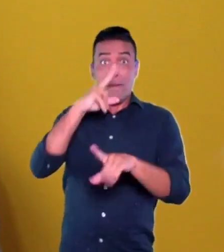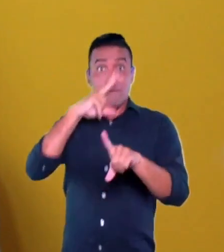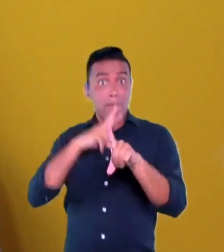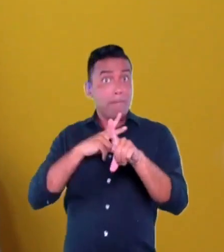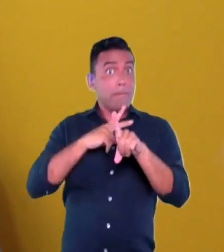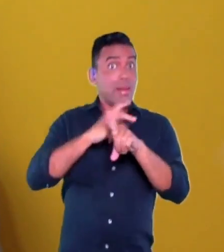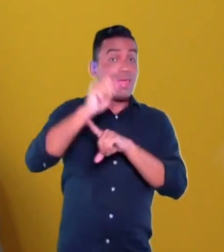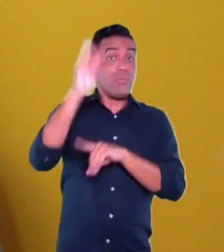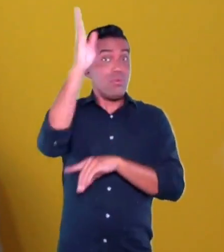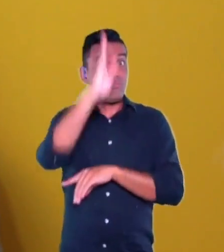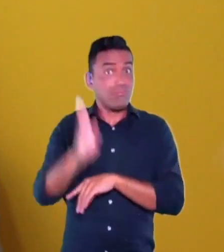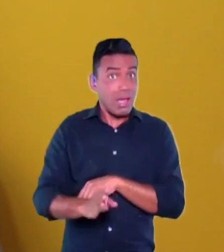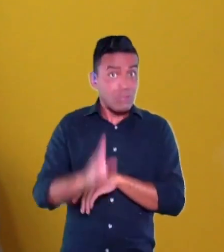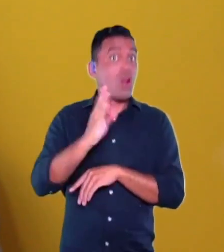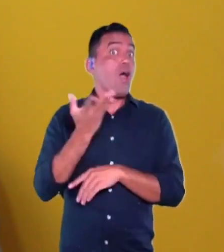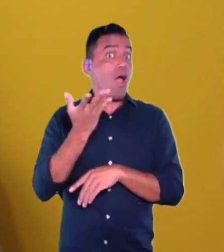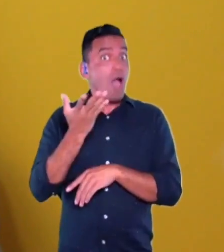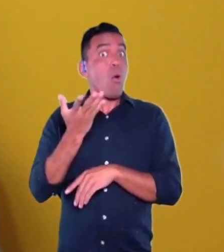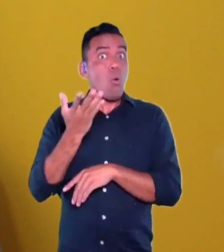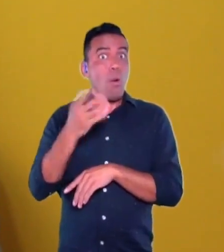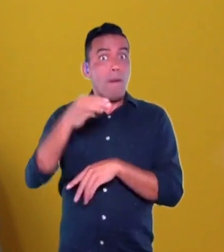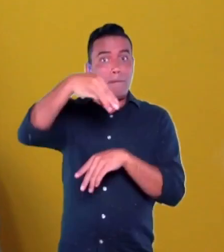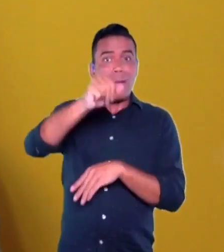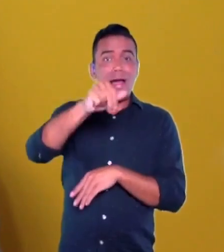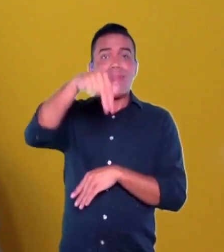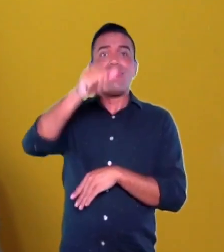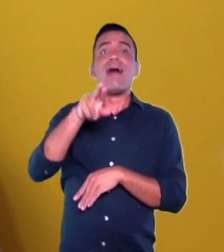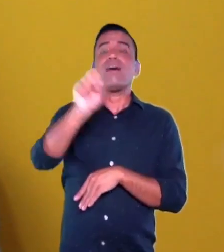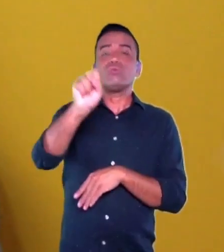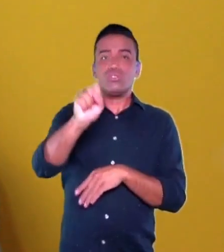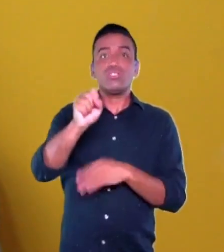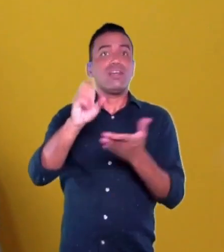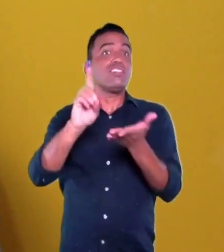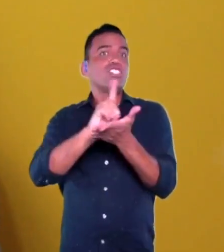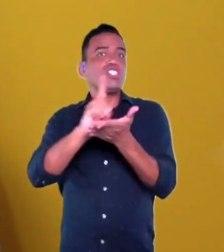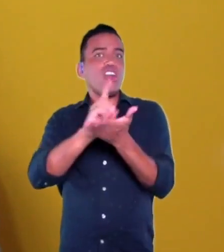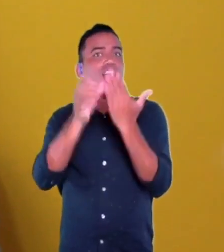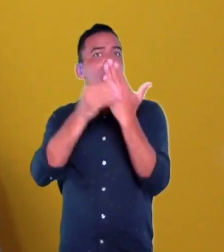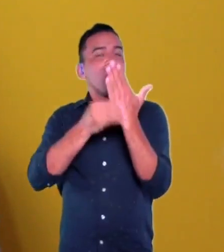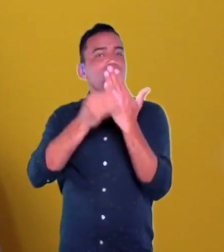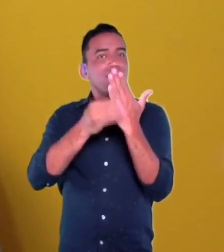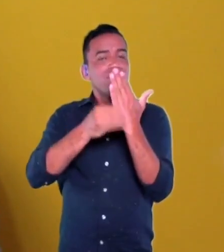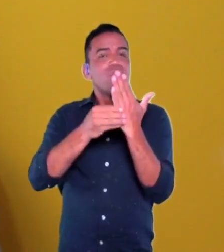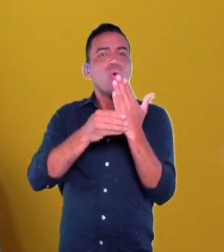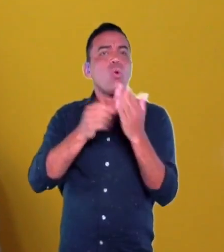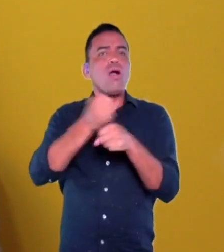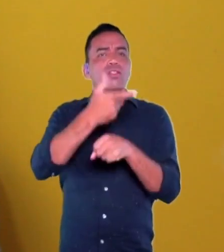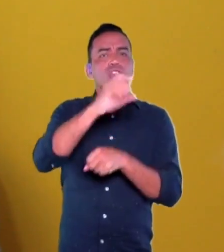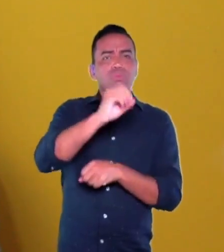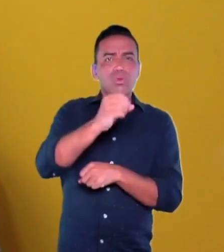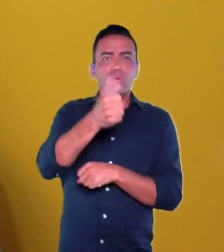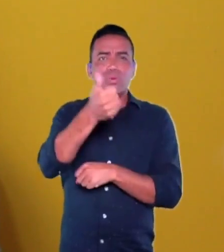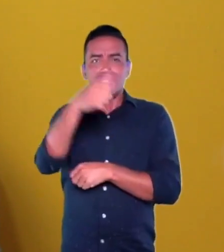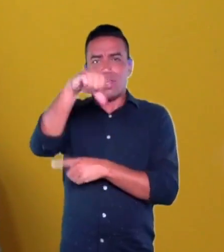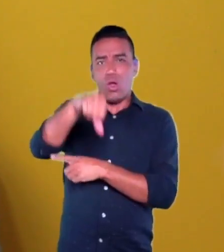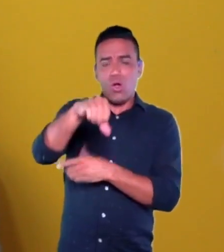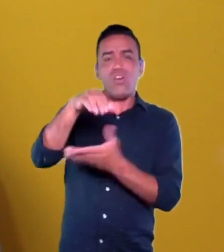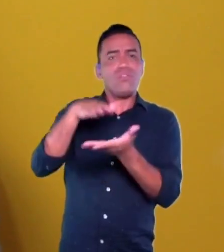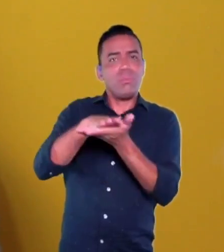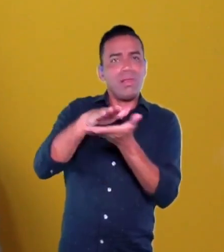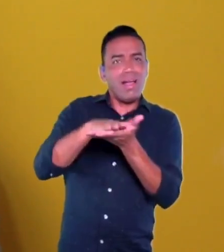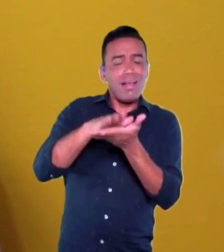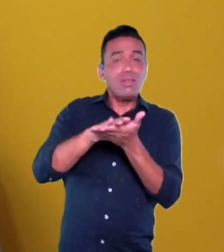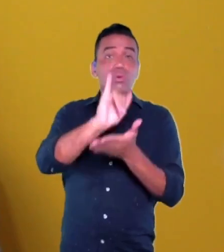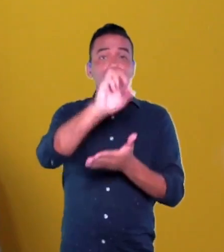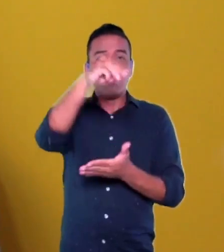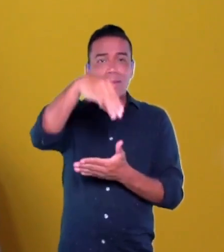Nacional Manaus. O livro Dicionário de Imprecisões, de 2019, publicado pela Impressões de Minas,